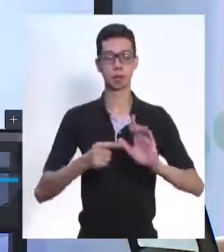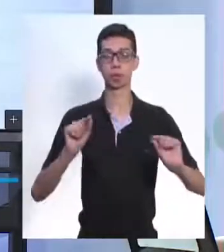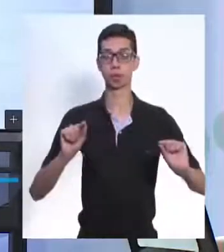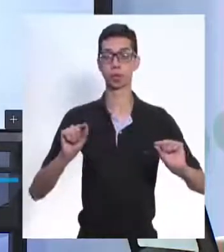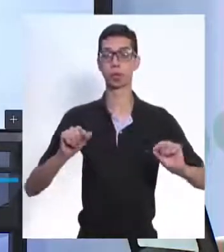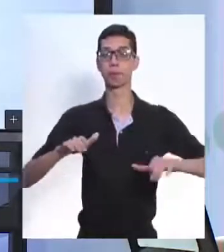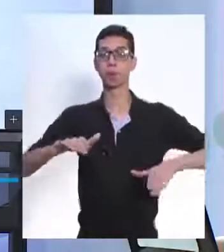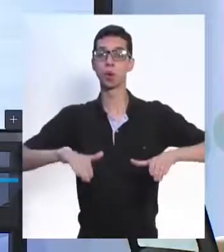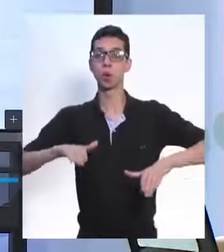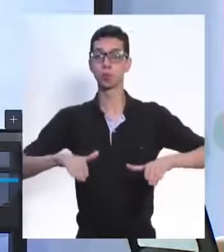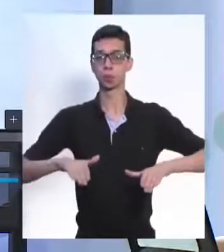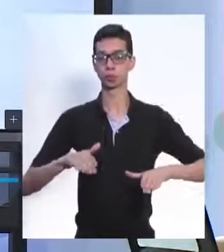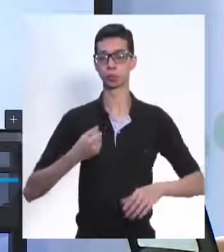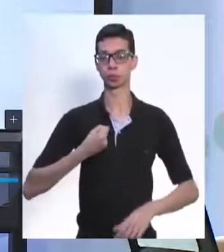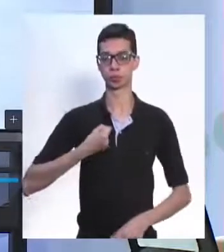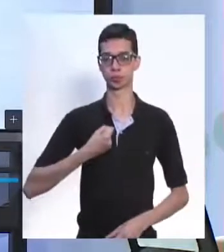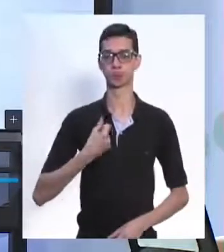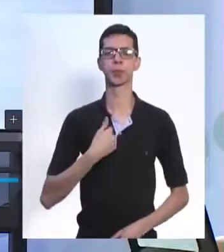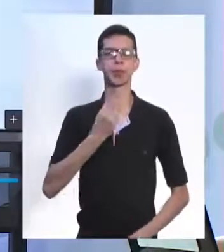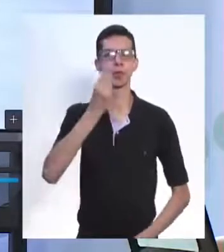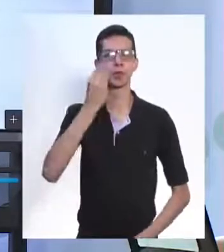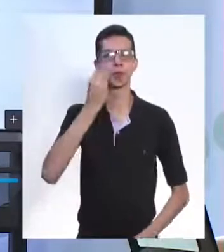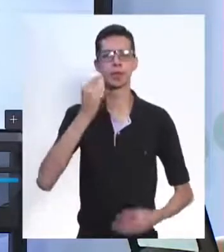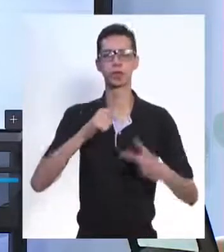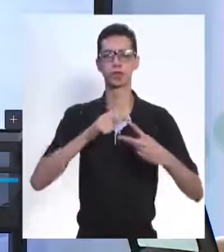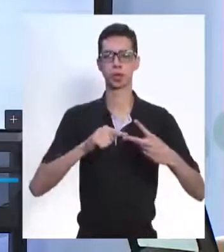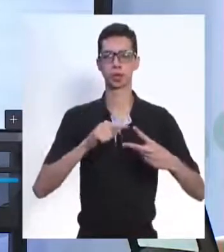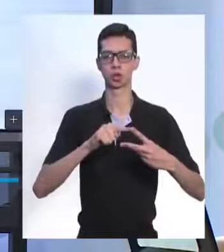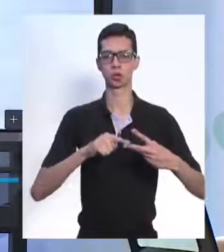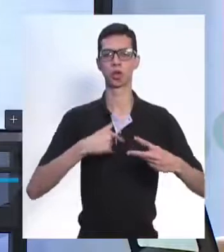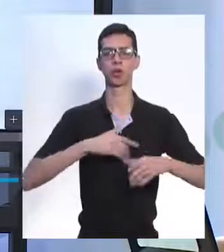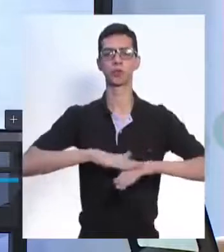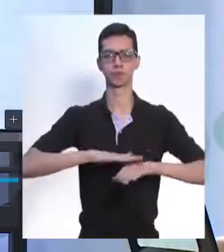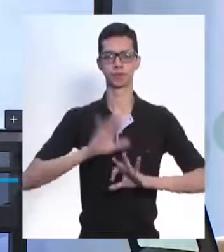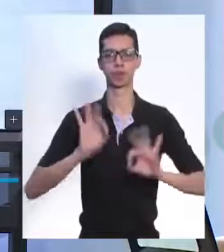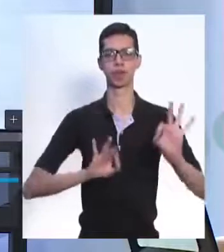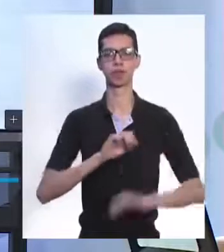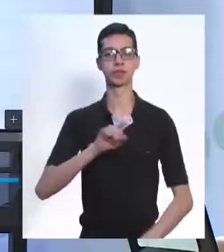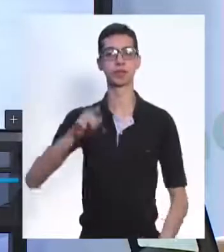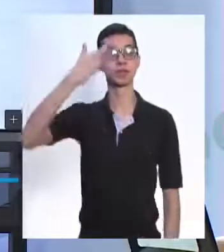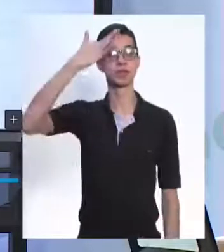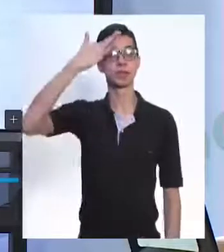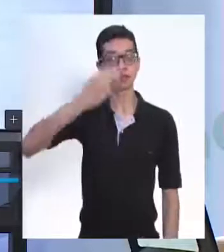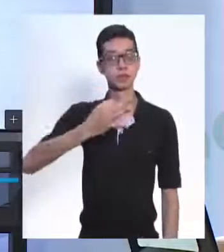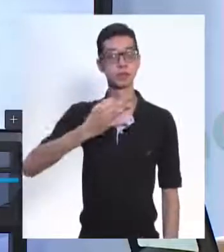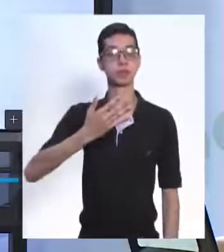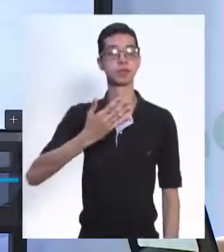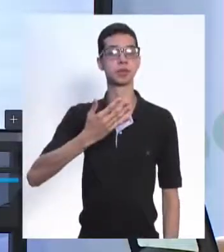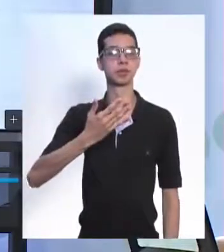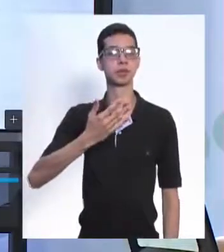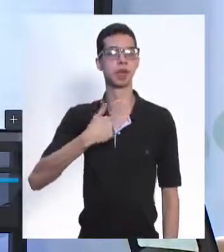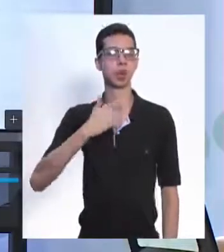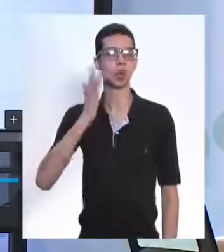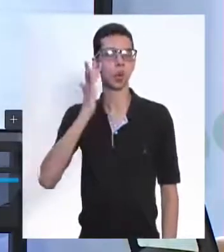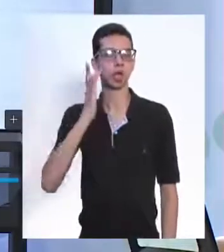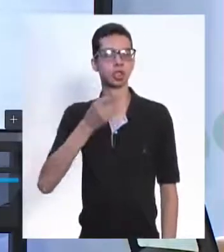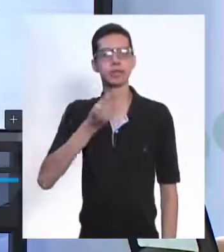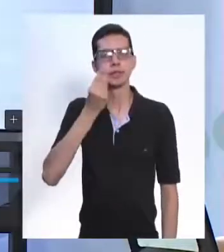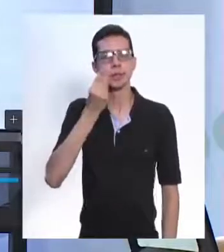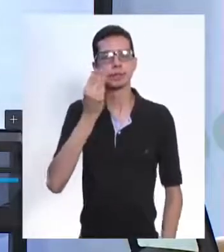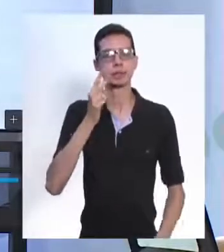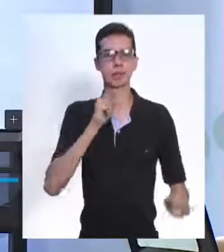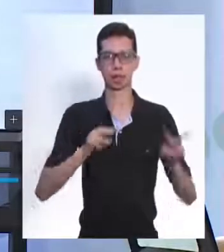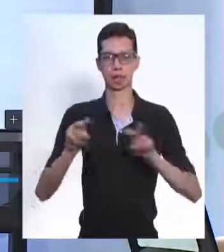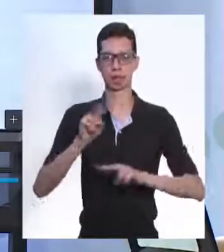proporcionalidade, tentar fazer de duas formas para vocês tentarem enxergar, talvez aí, N formas que vocês